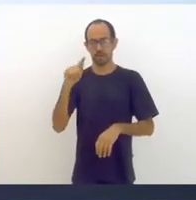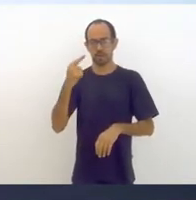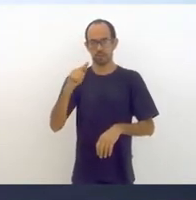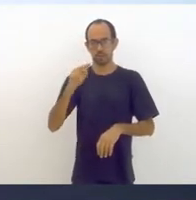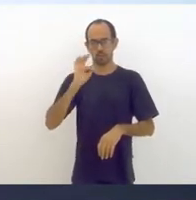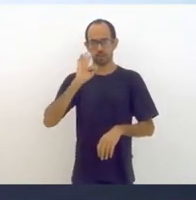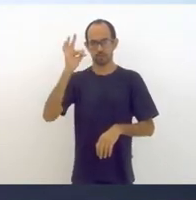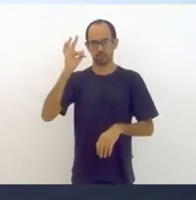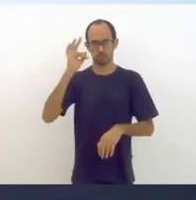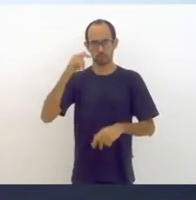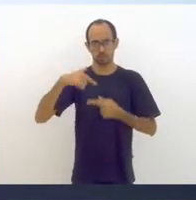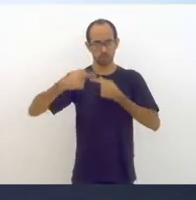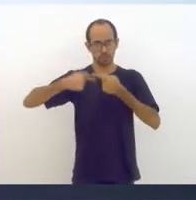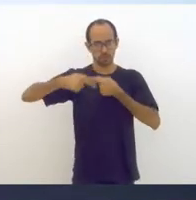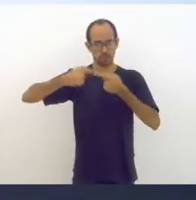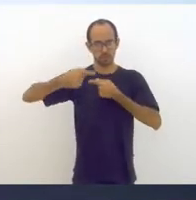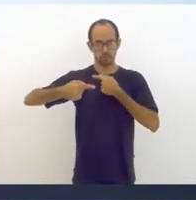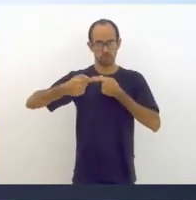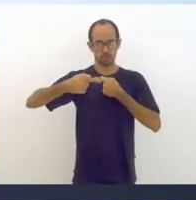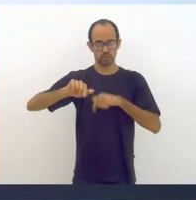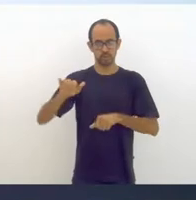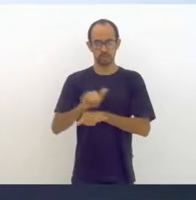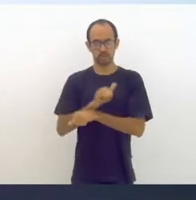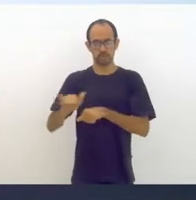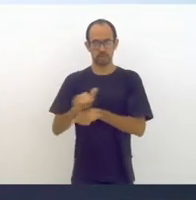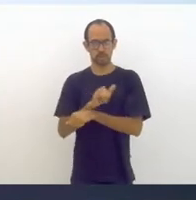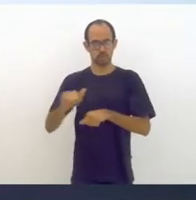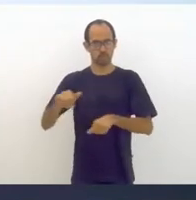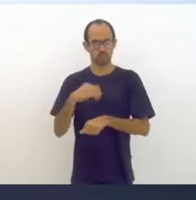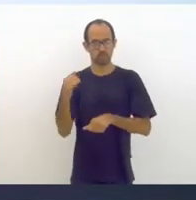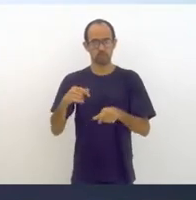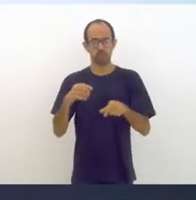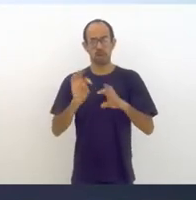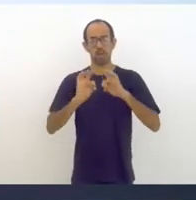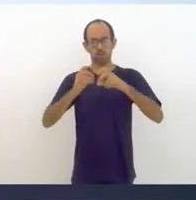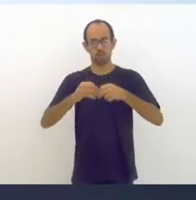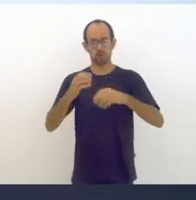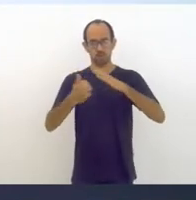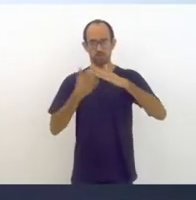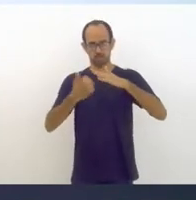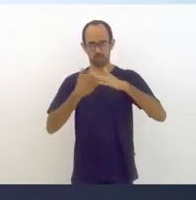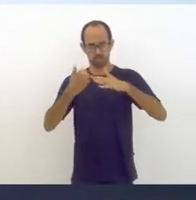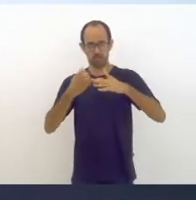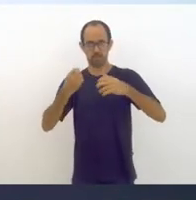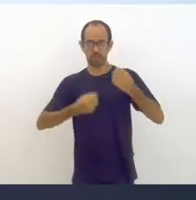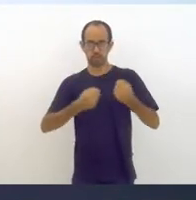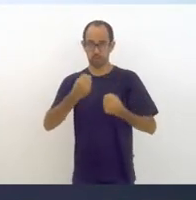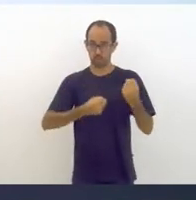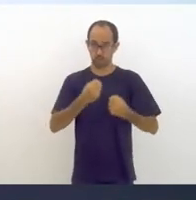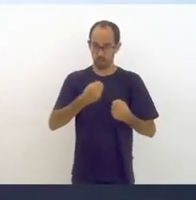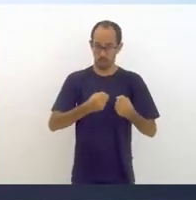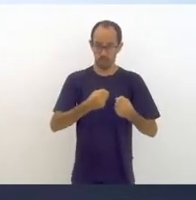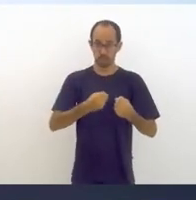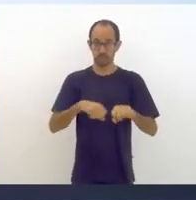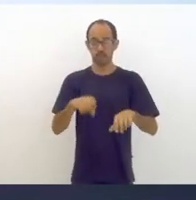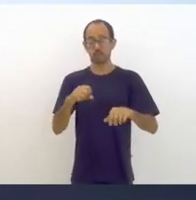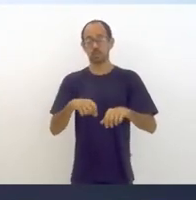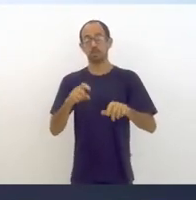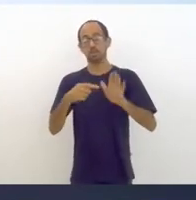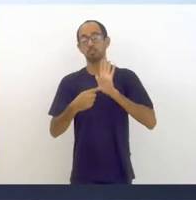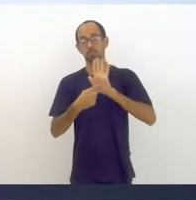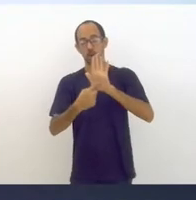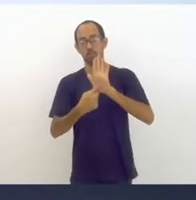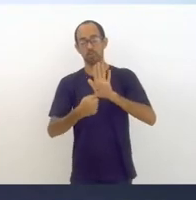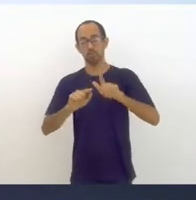gerações e é pilar estratégico para todas as empresas do cluster automotivo, que demonstram, através de ações